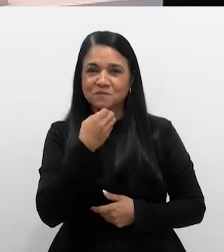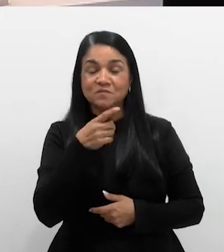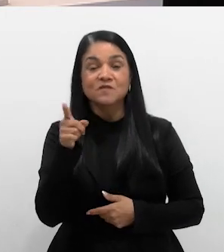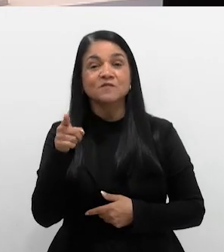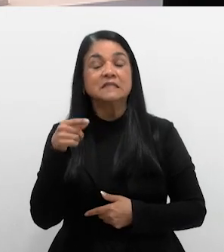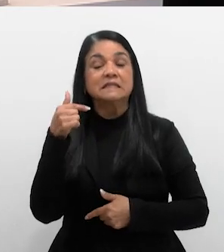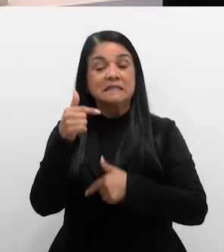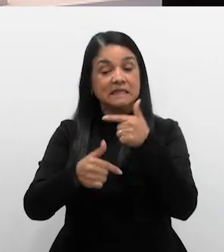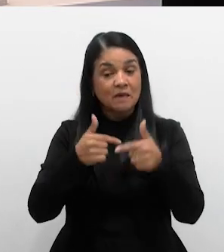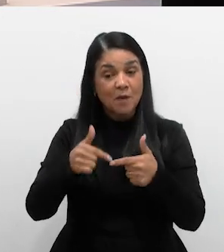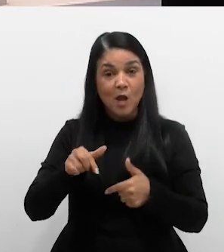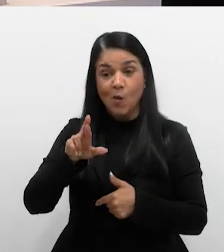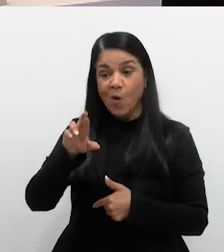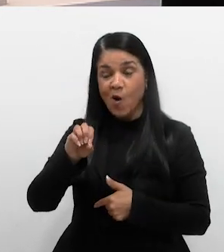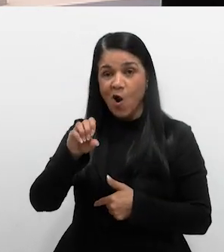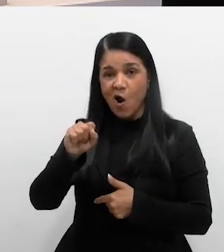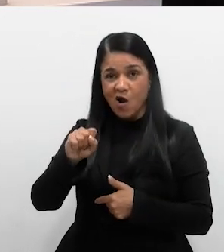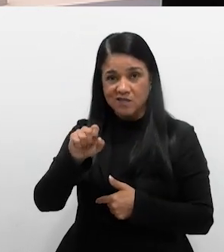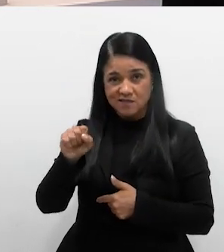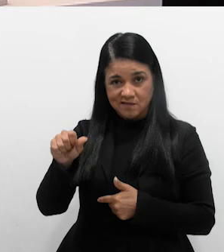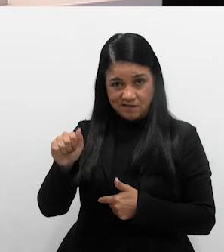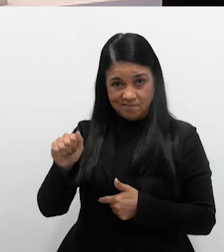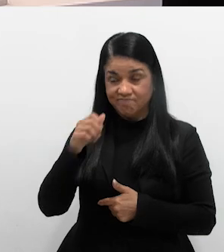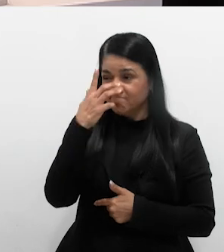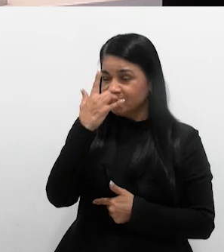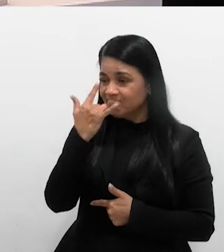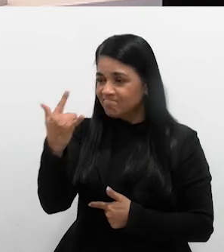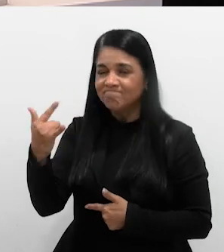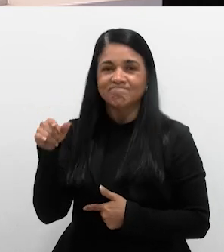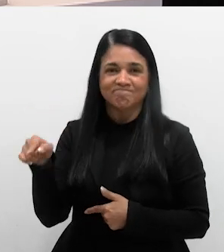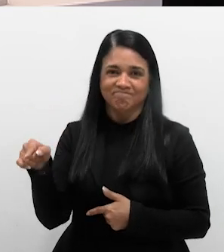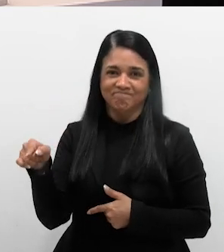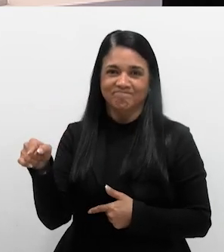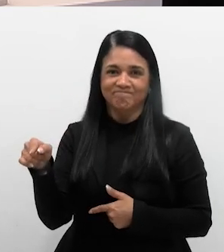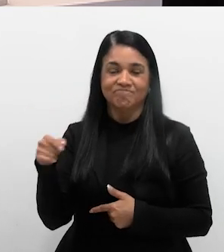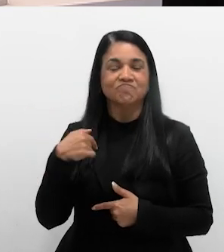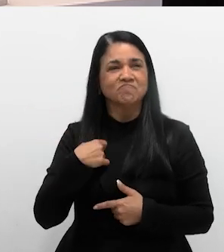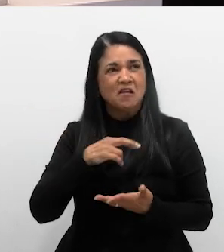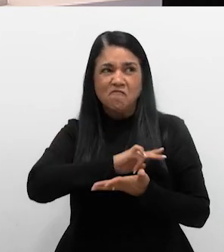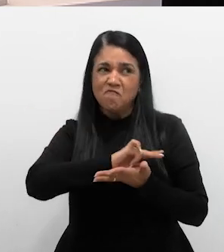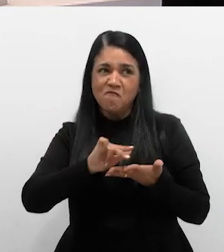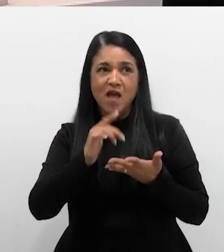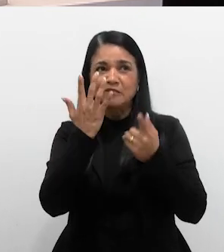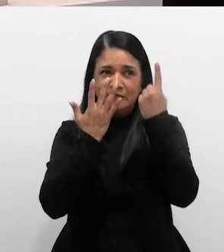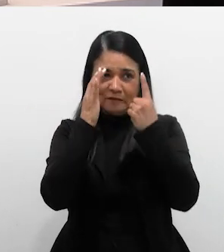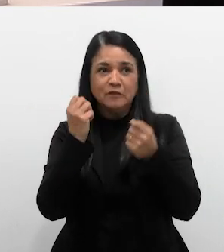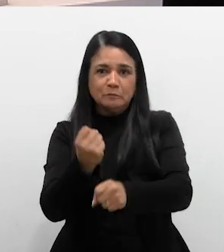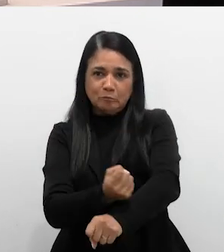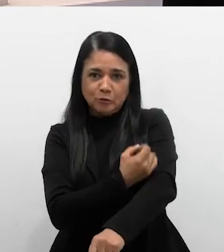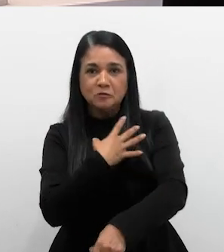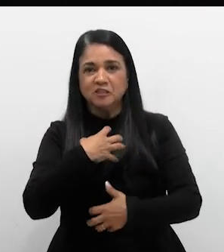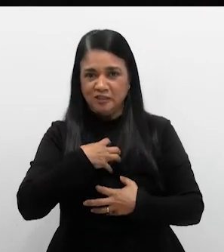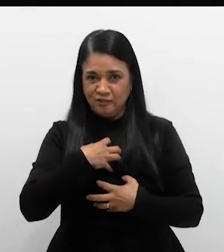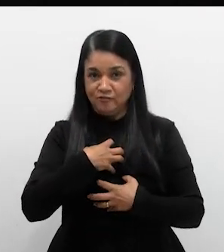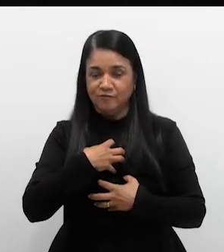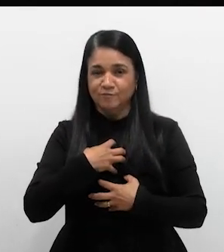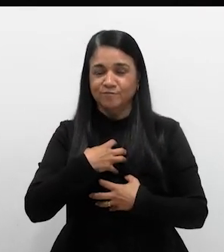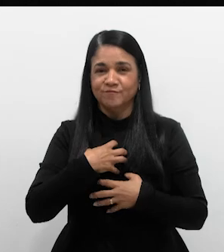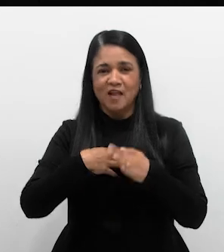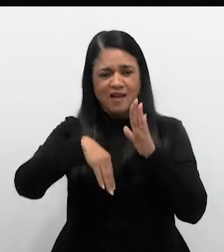é lindo. Muito bom, muito Qual o bom. trabalho da Rosa que mais te encanta? Cara, eu tenho vários carnavais que me emocionam muito, e